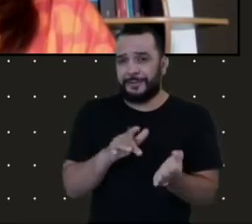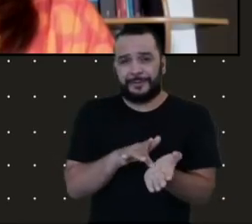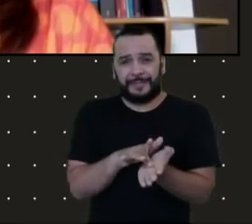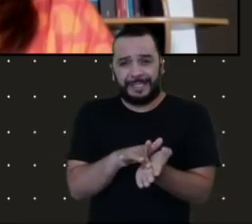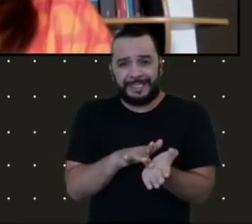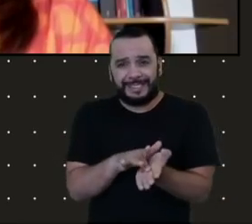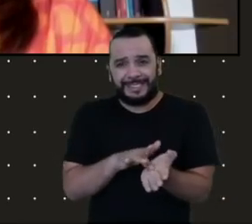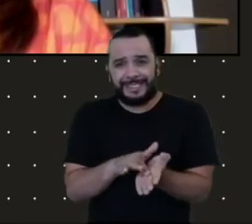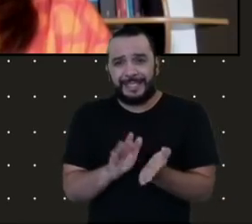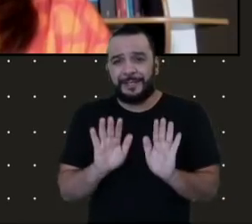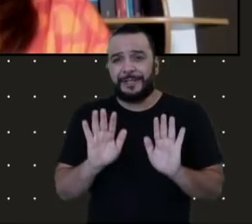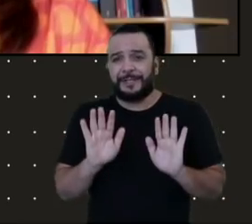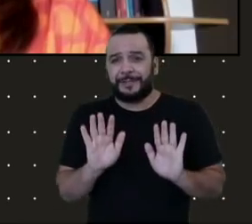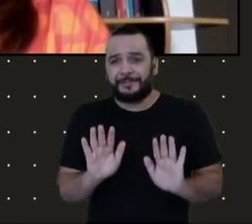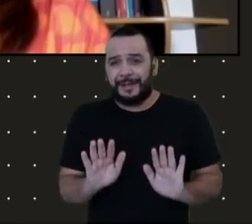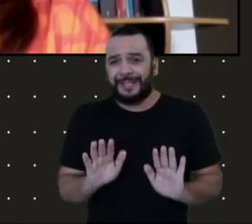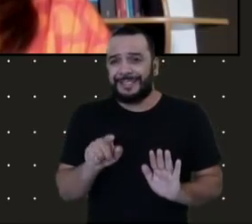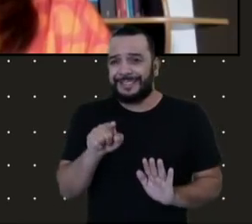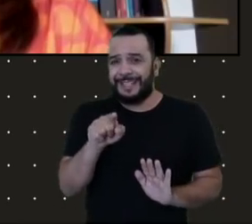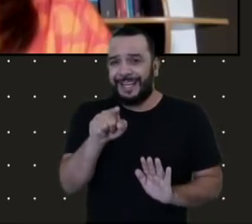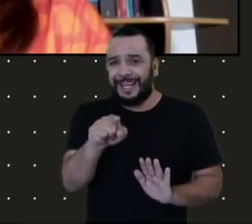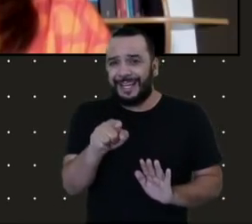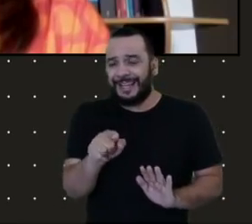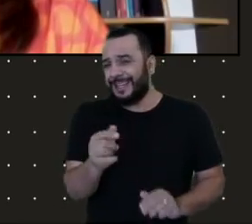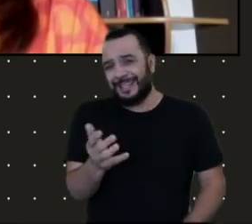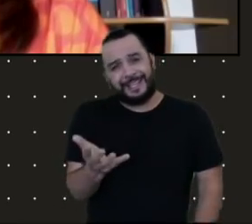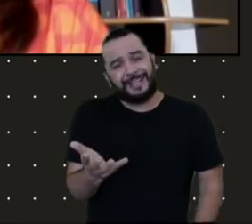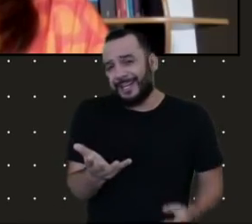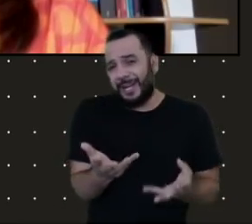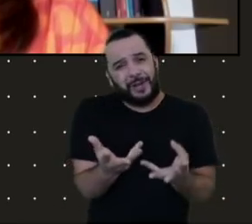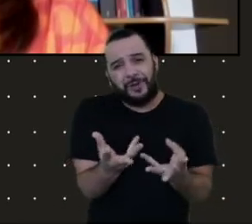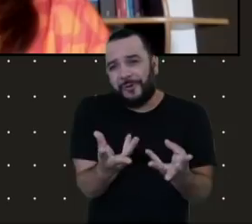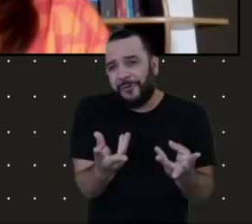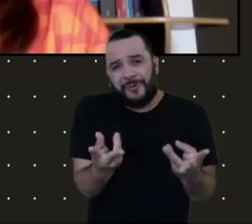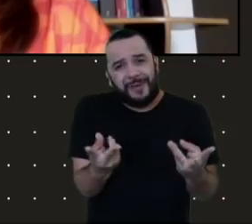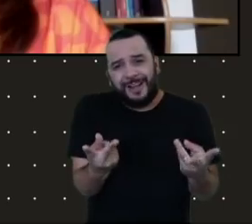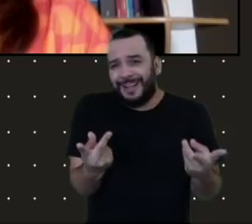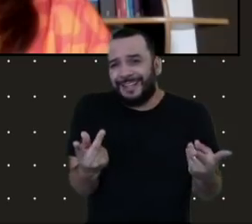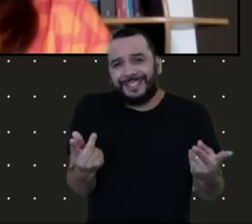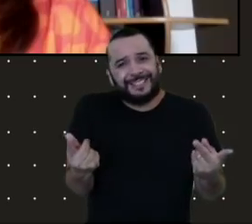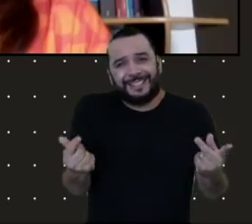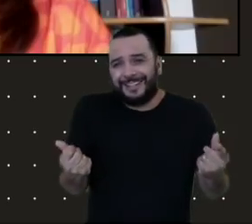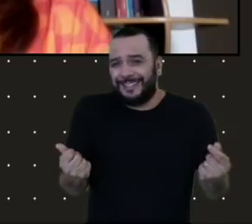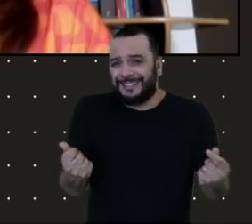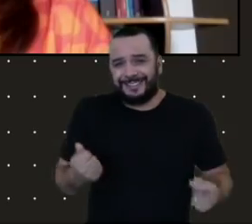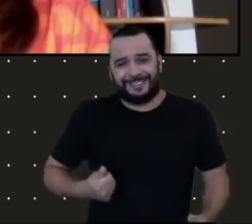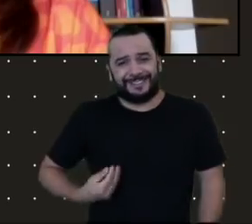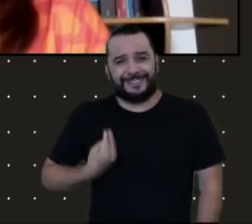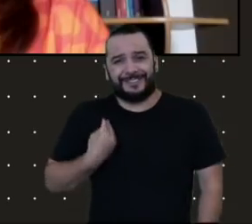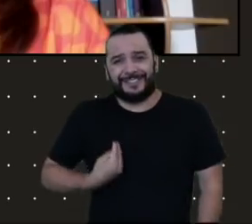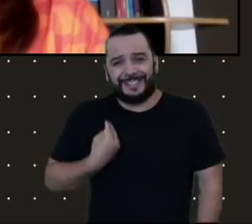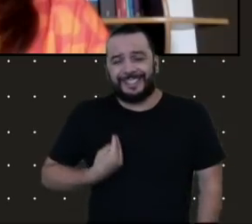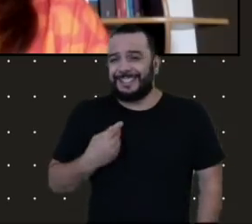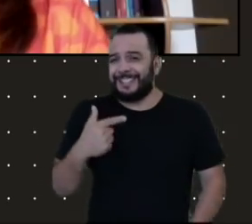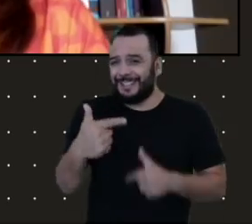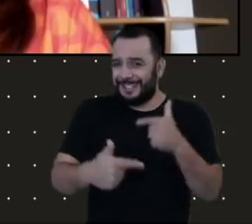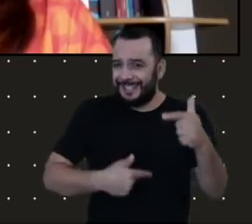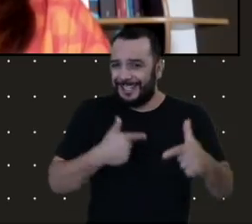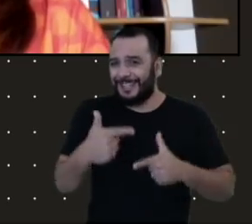cantando. O depoimento que nós temos agora é de uma pessoa que acompanhou uma boa parte desse trabalho, olha só. A Beth,